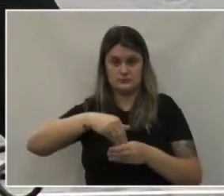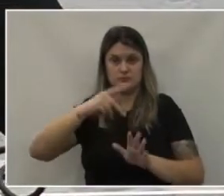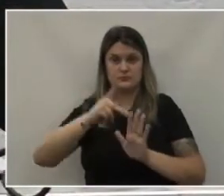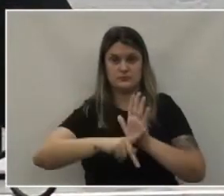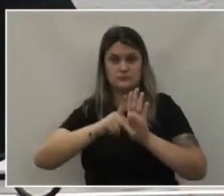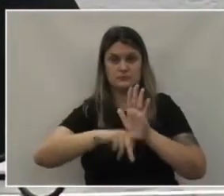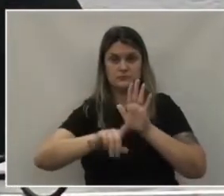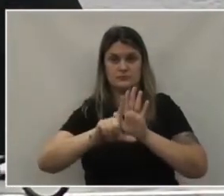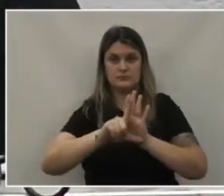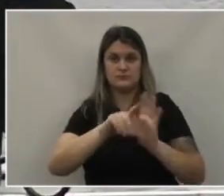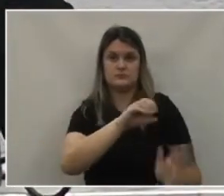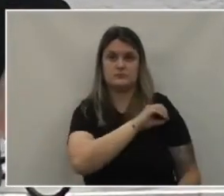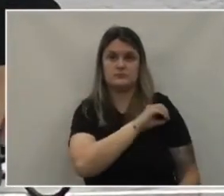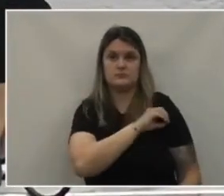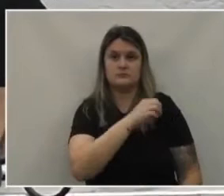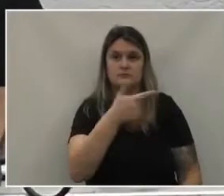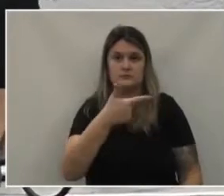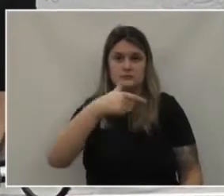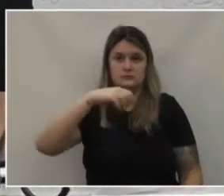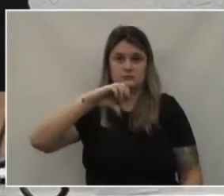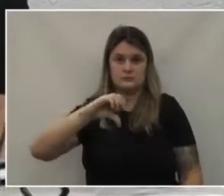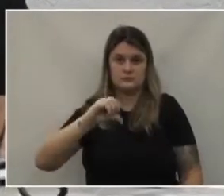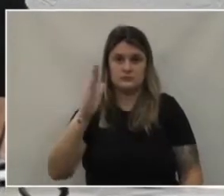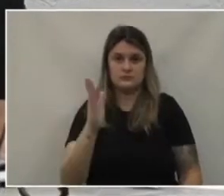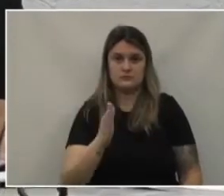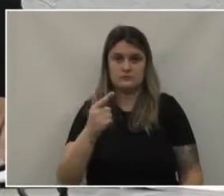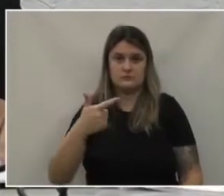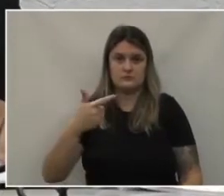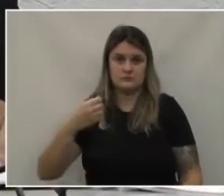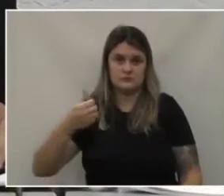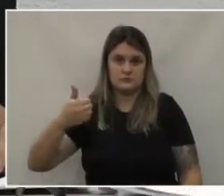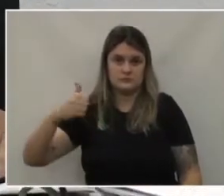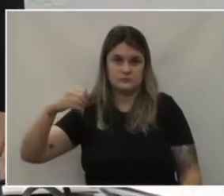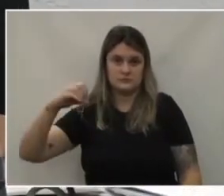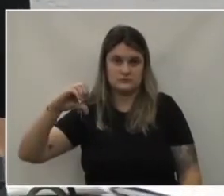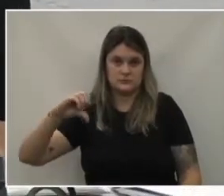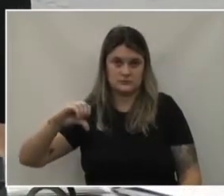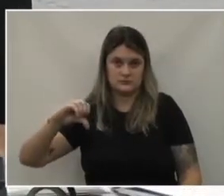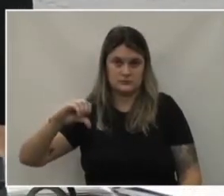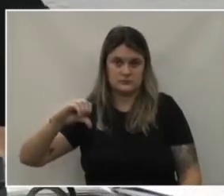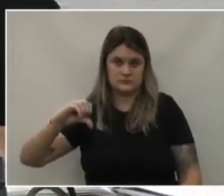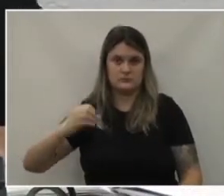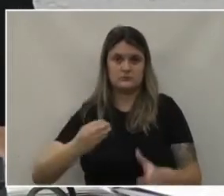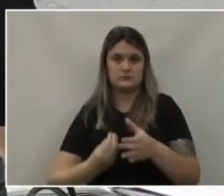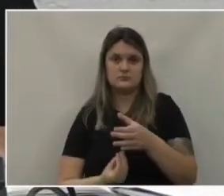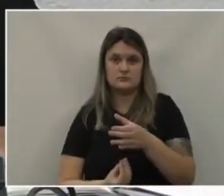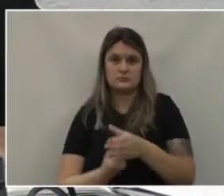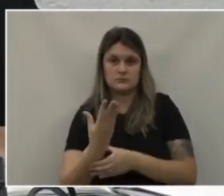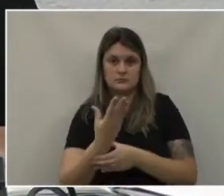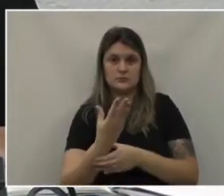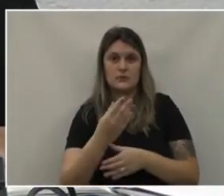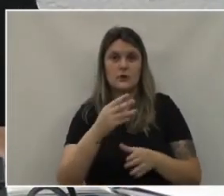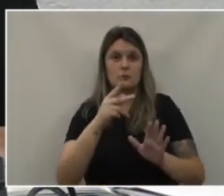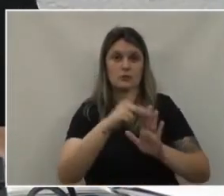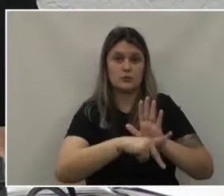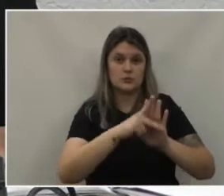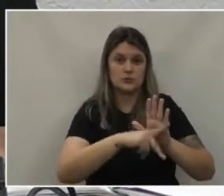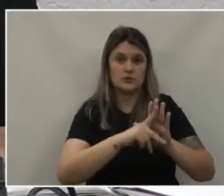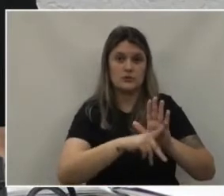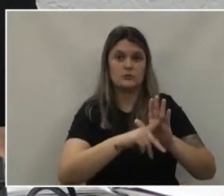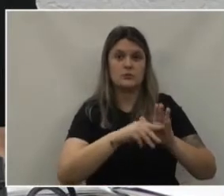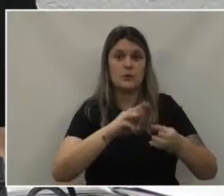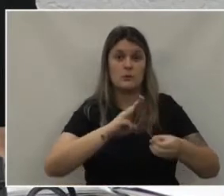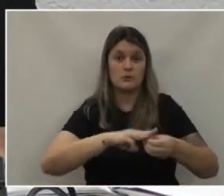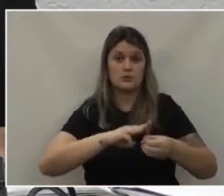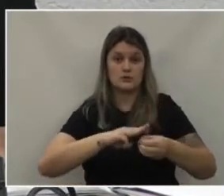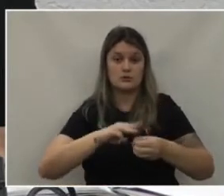projeto de lei ordinária número 29/2019. cria o Programa Municipal de Proteção